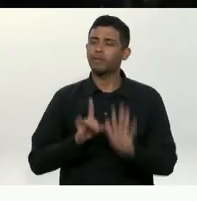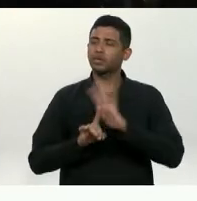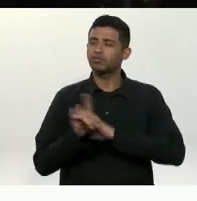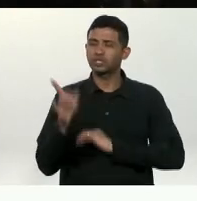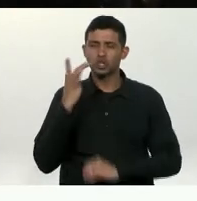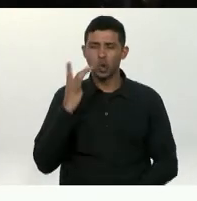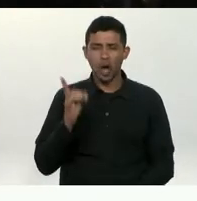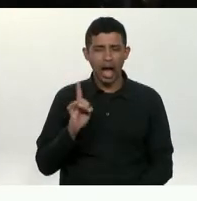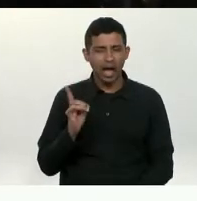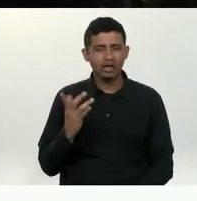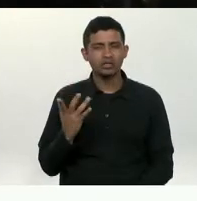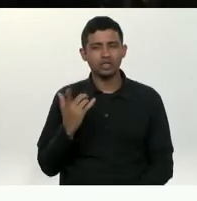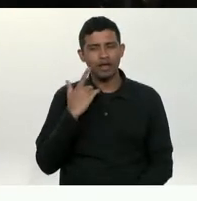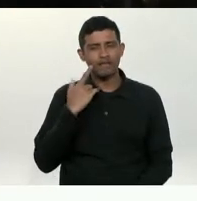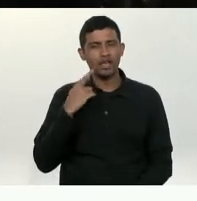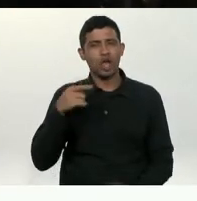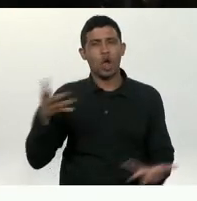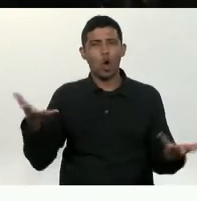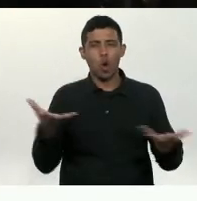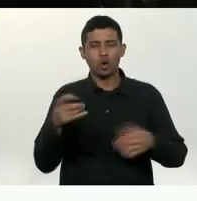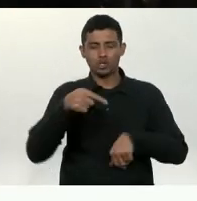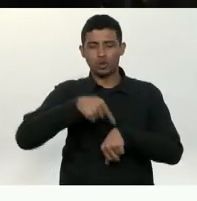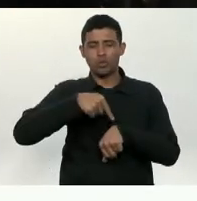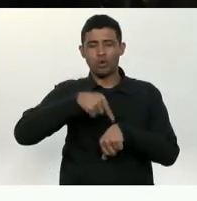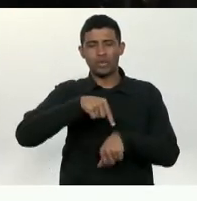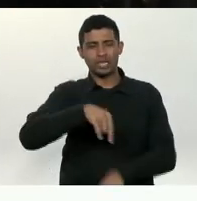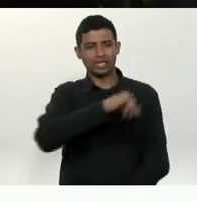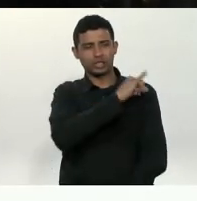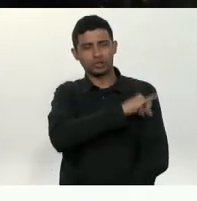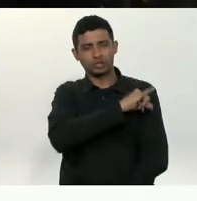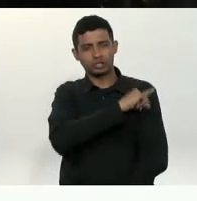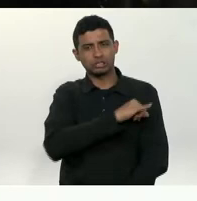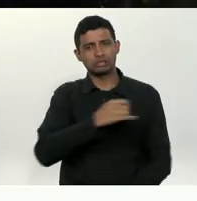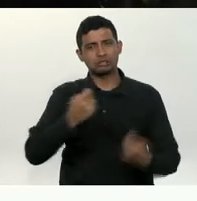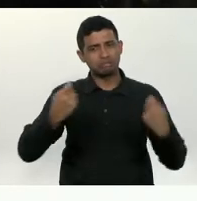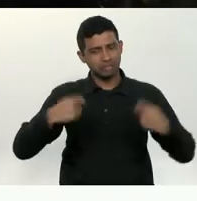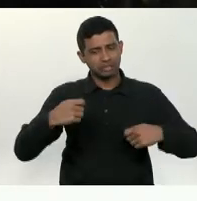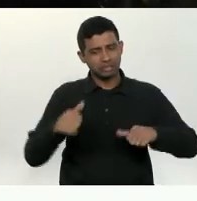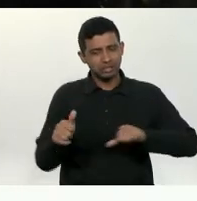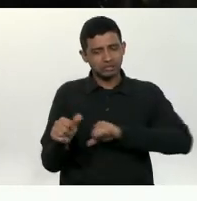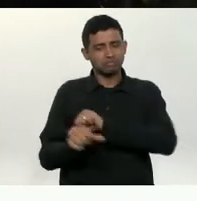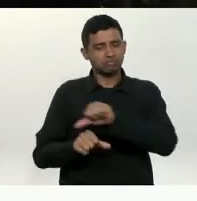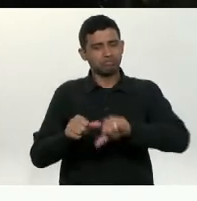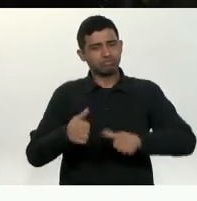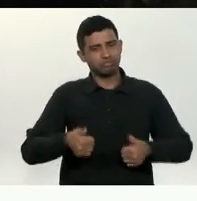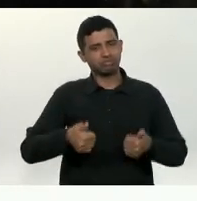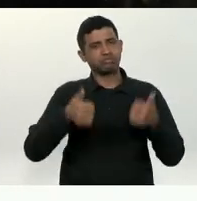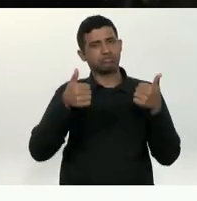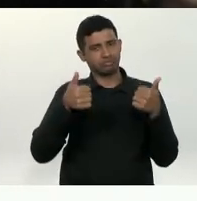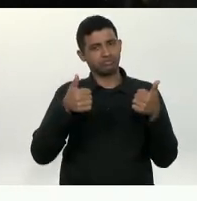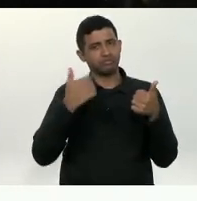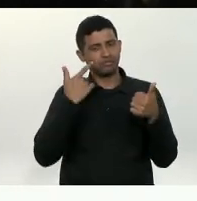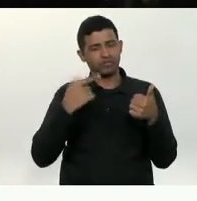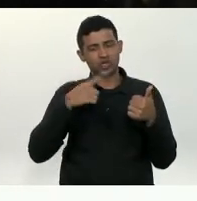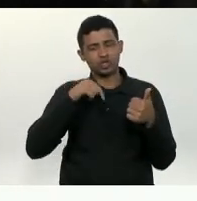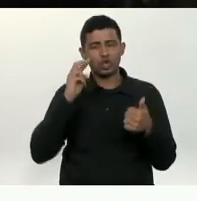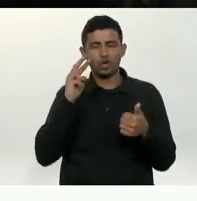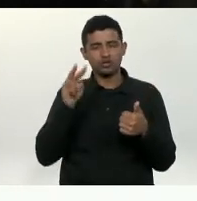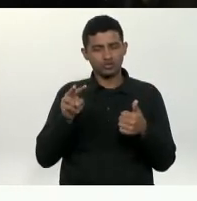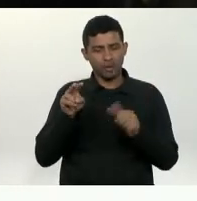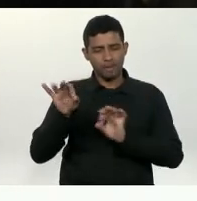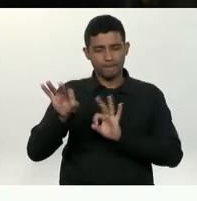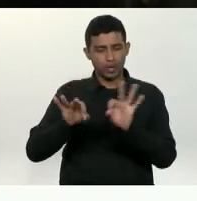no momento que o Rio de Janeiro precisa se recuperar, e o projeto, pelo que nós temos visto do